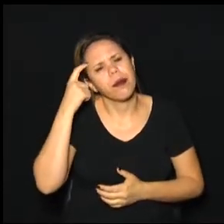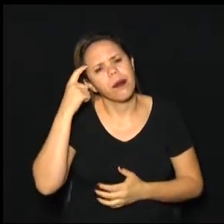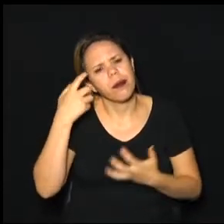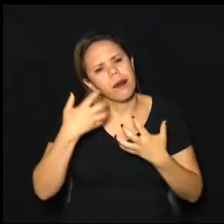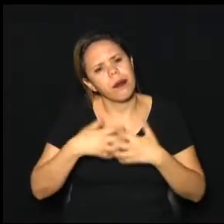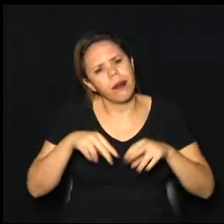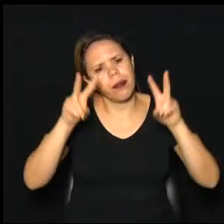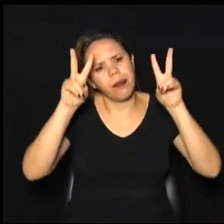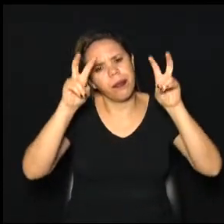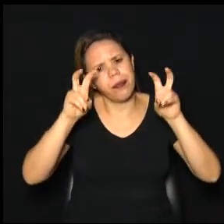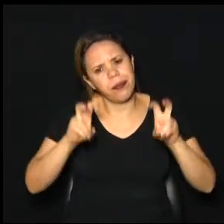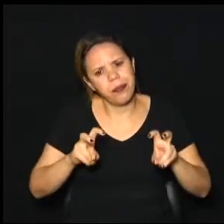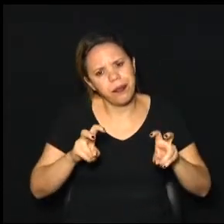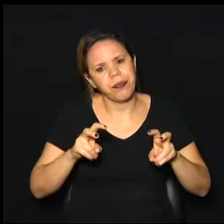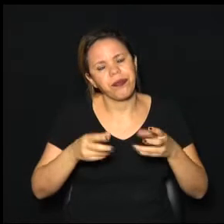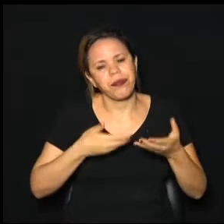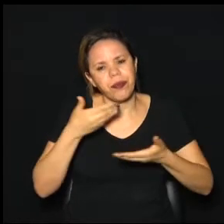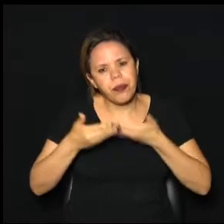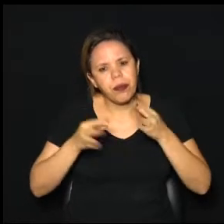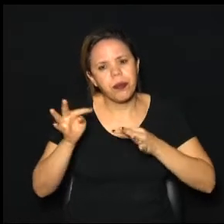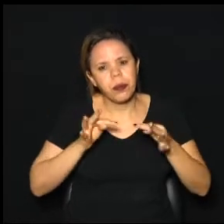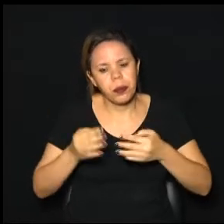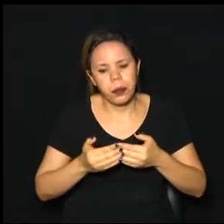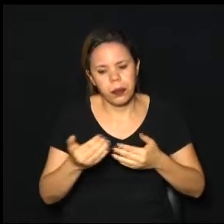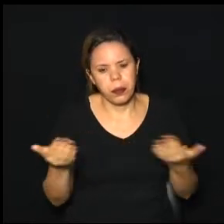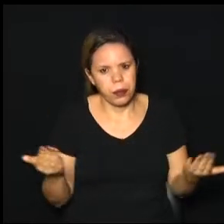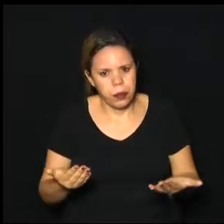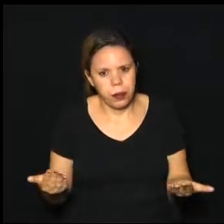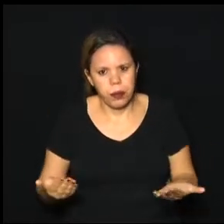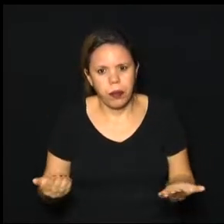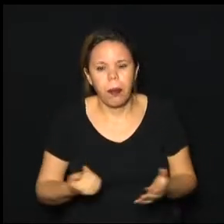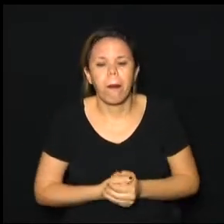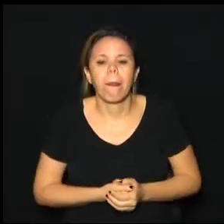nos temas que a gente vai tratar a partir de agora